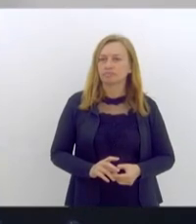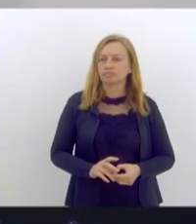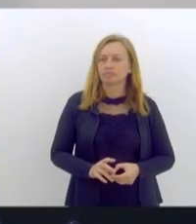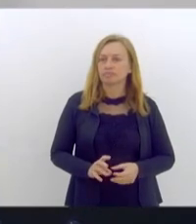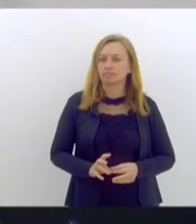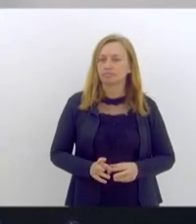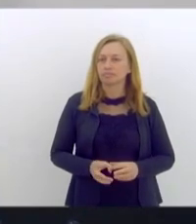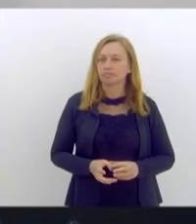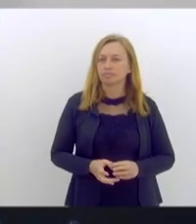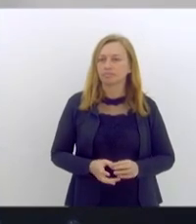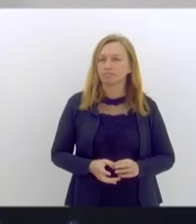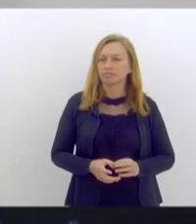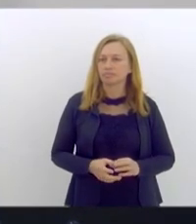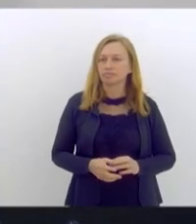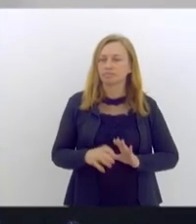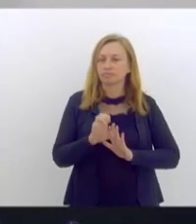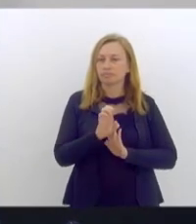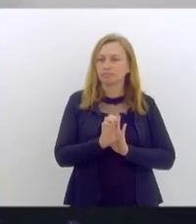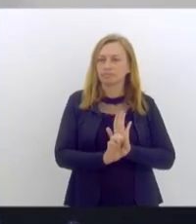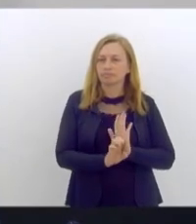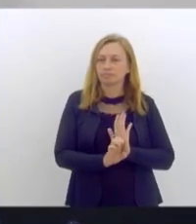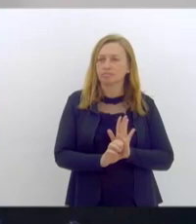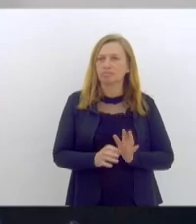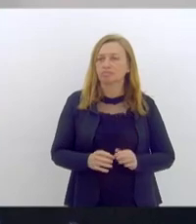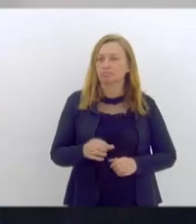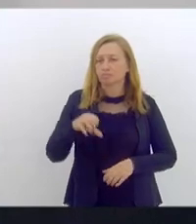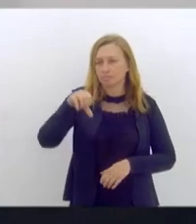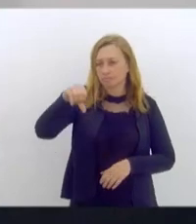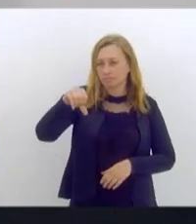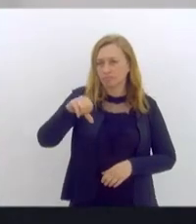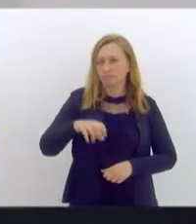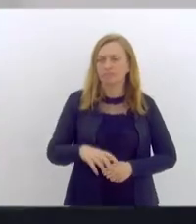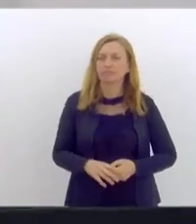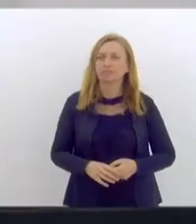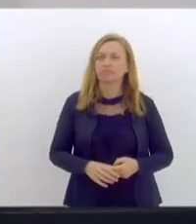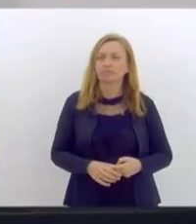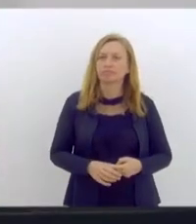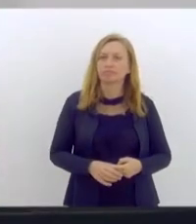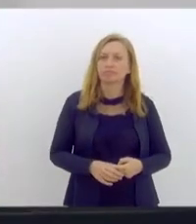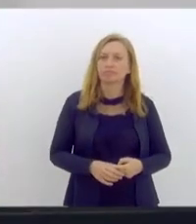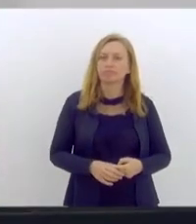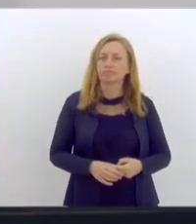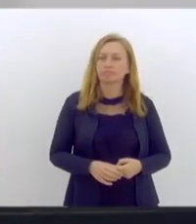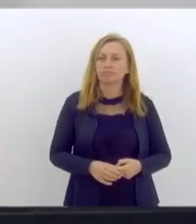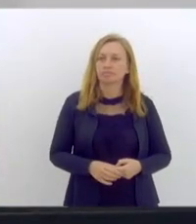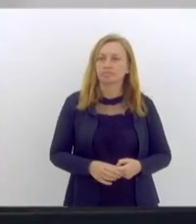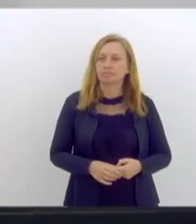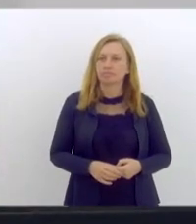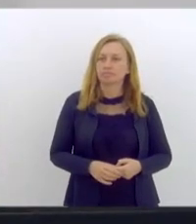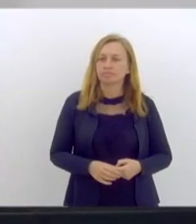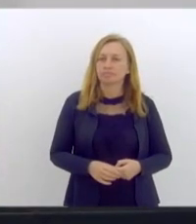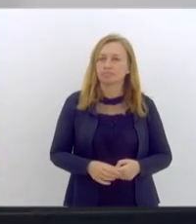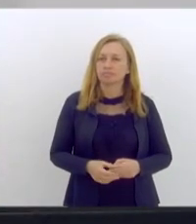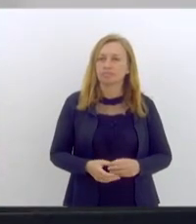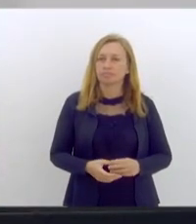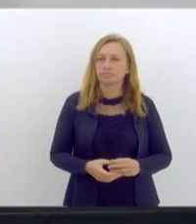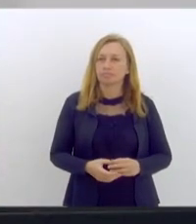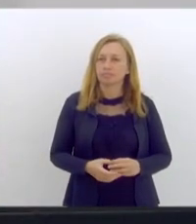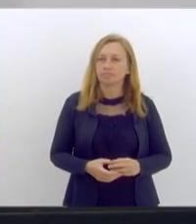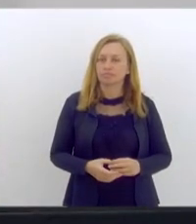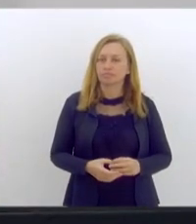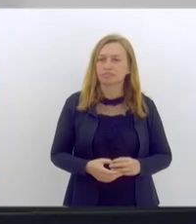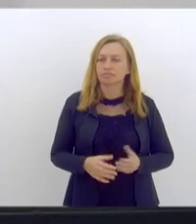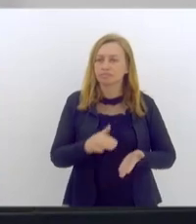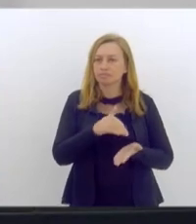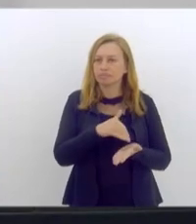vamos para emenda 99 os correspondentes escritório de